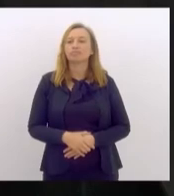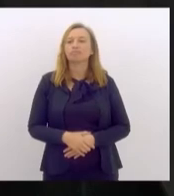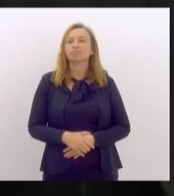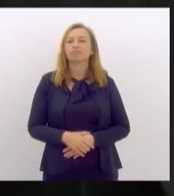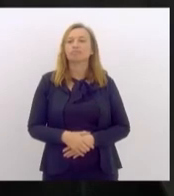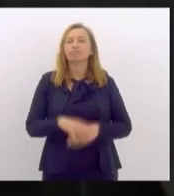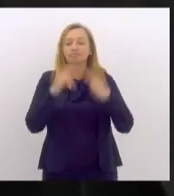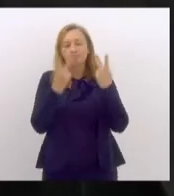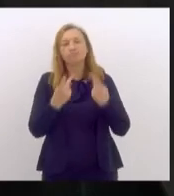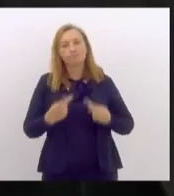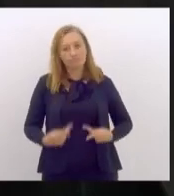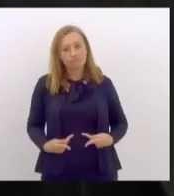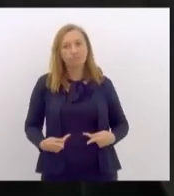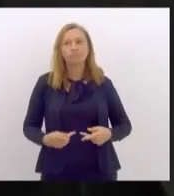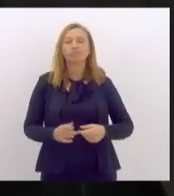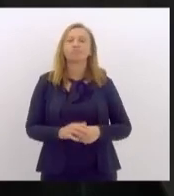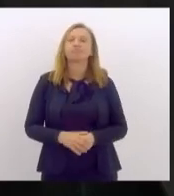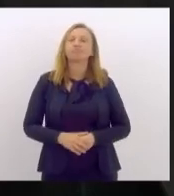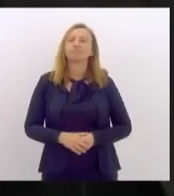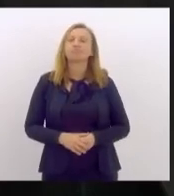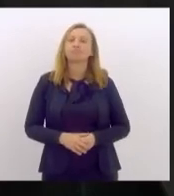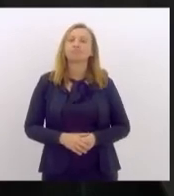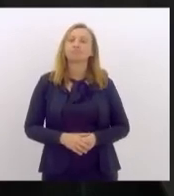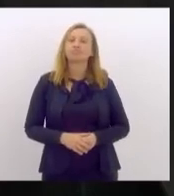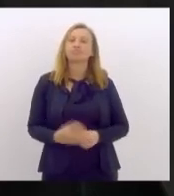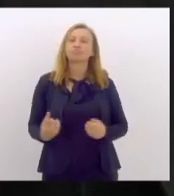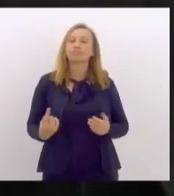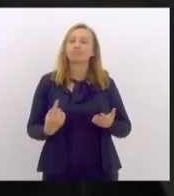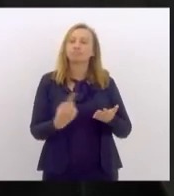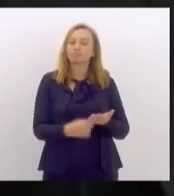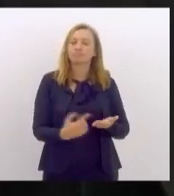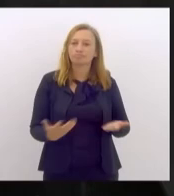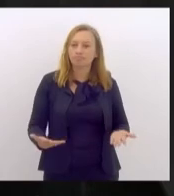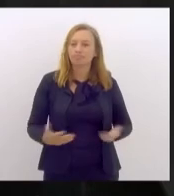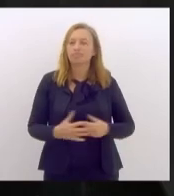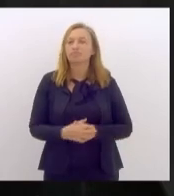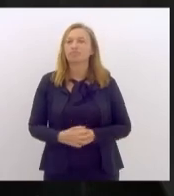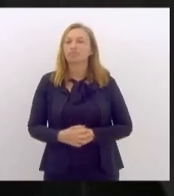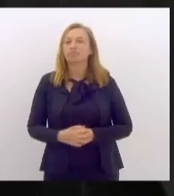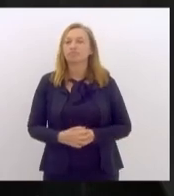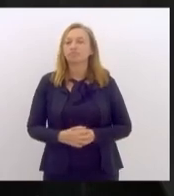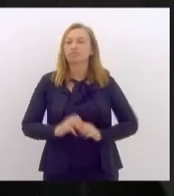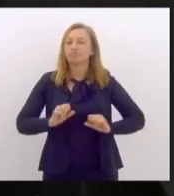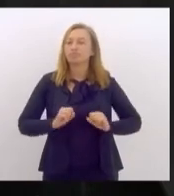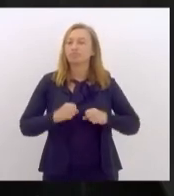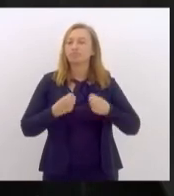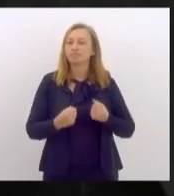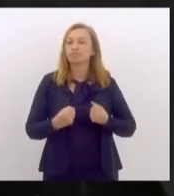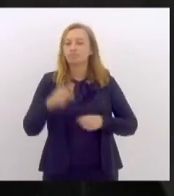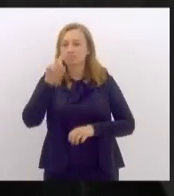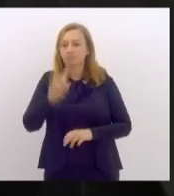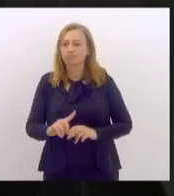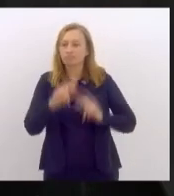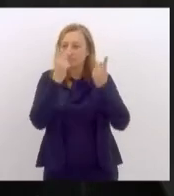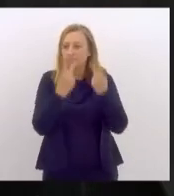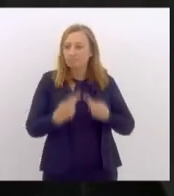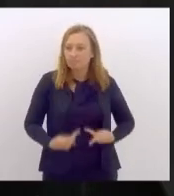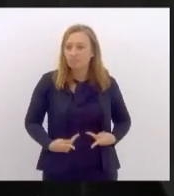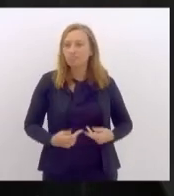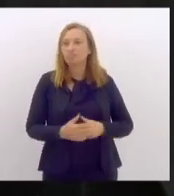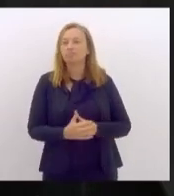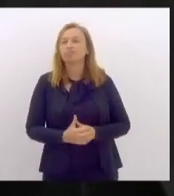humanidade que está em jogos nossos pactos humanitários eu como uma defensora de direitos humanos venham